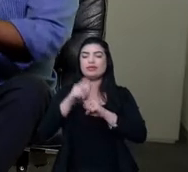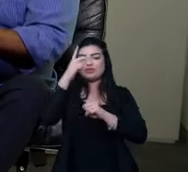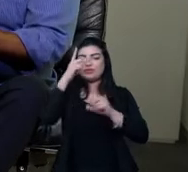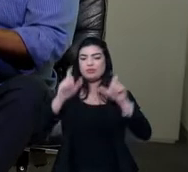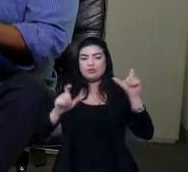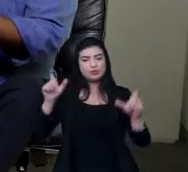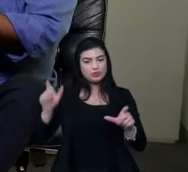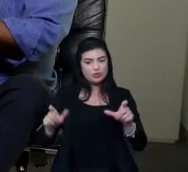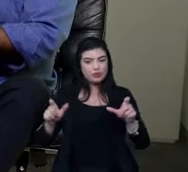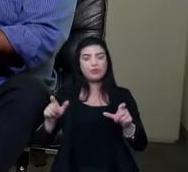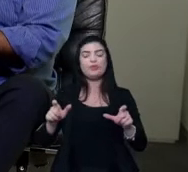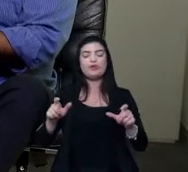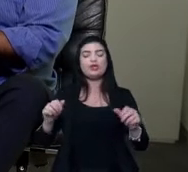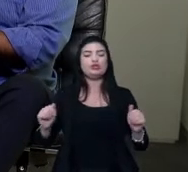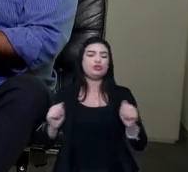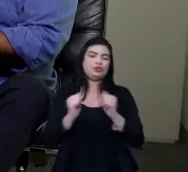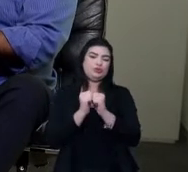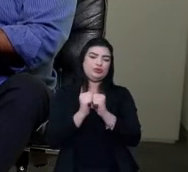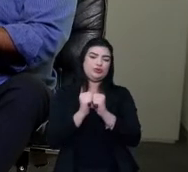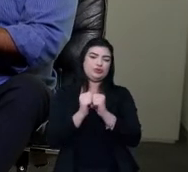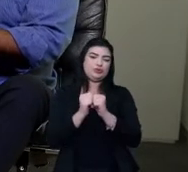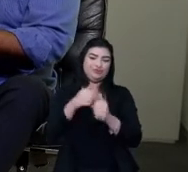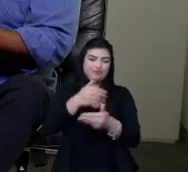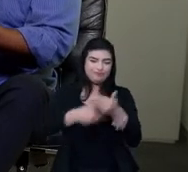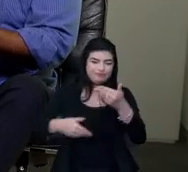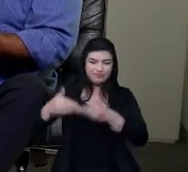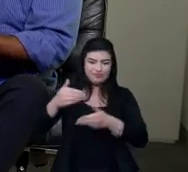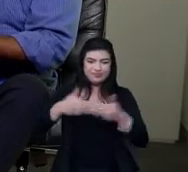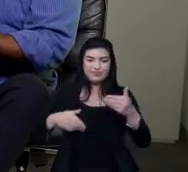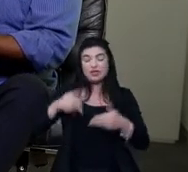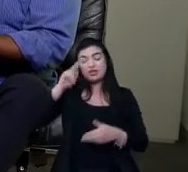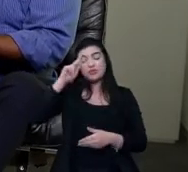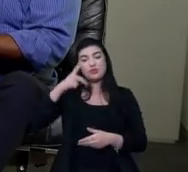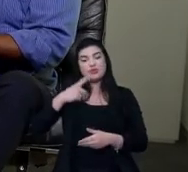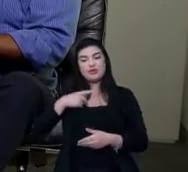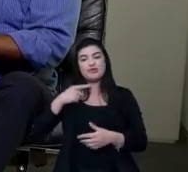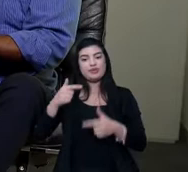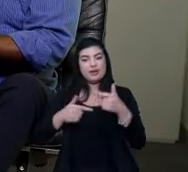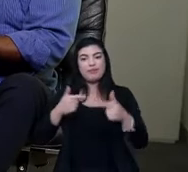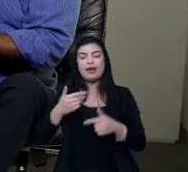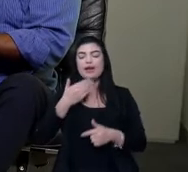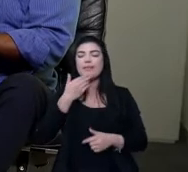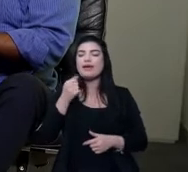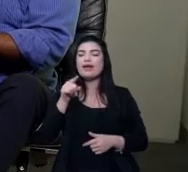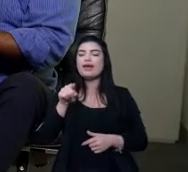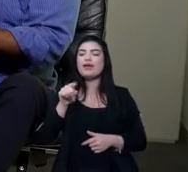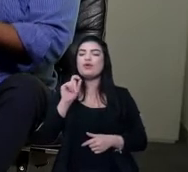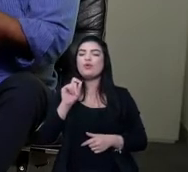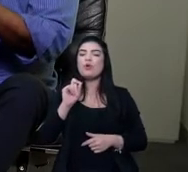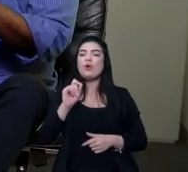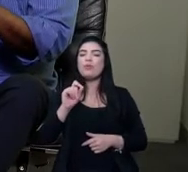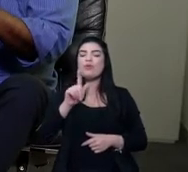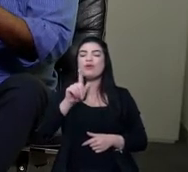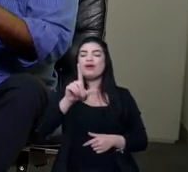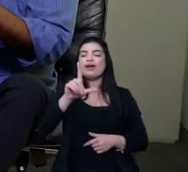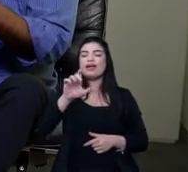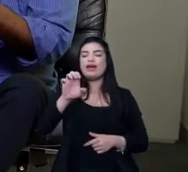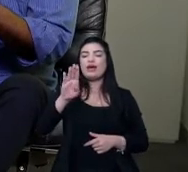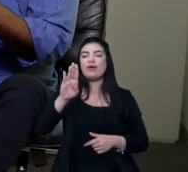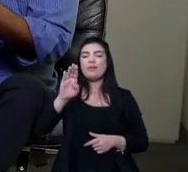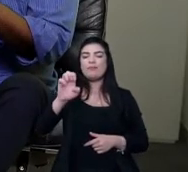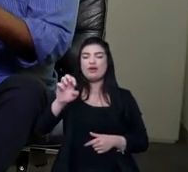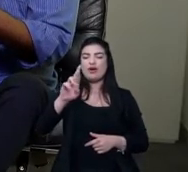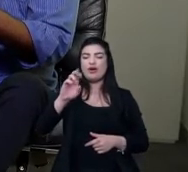forma coletiva e de forma individual também. Quem trabalha muito bem isso é o Glauber Rocha, com o Cinema Novo, principalmente nos